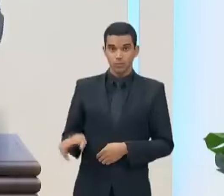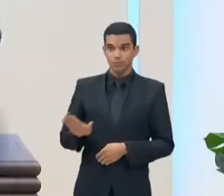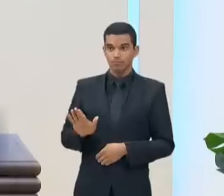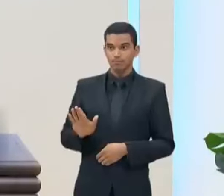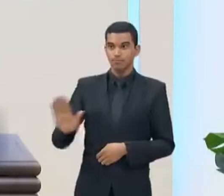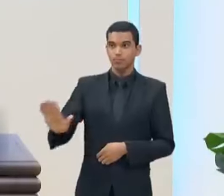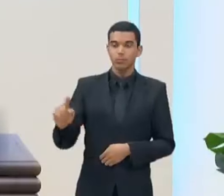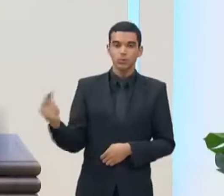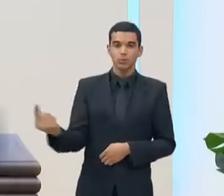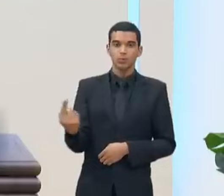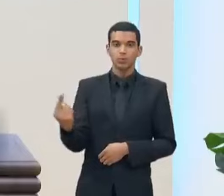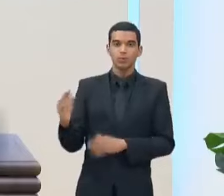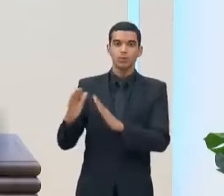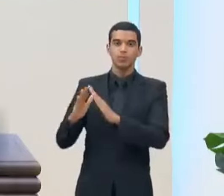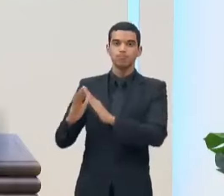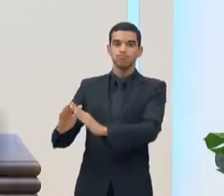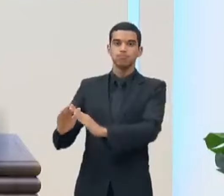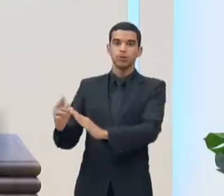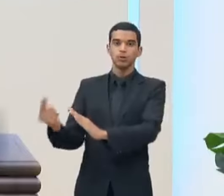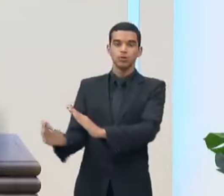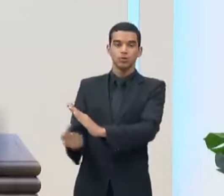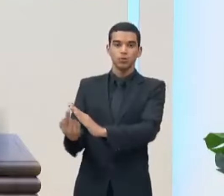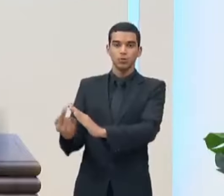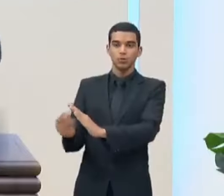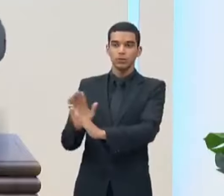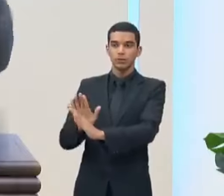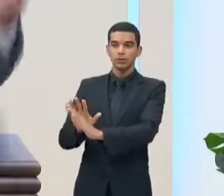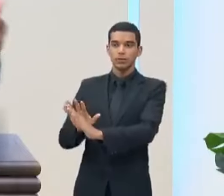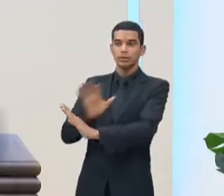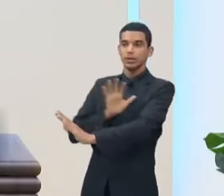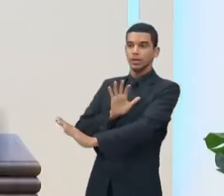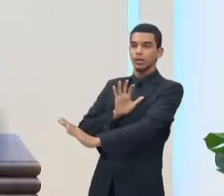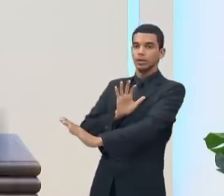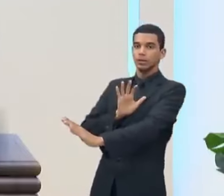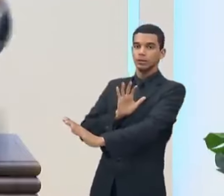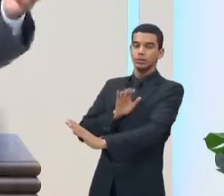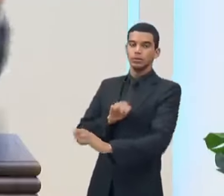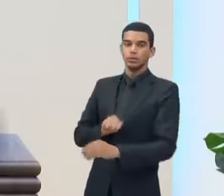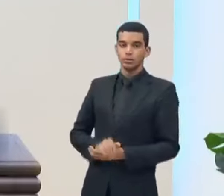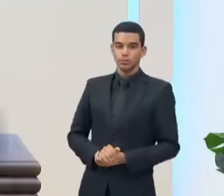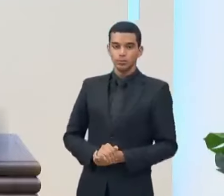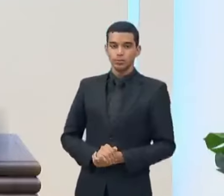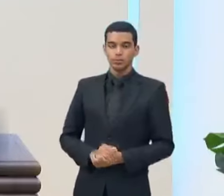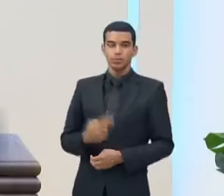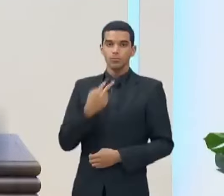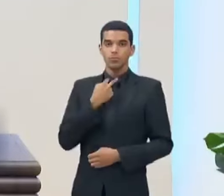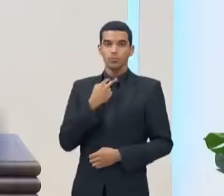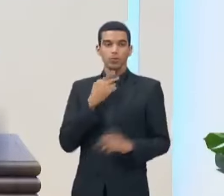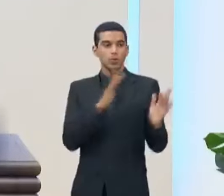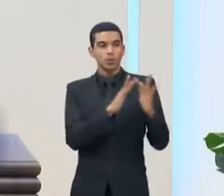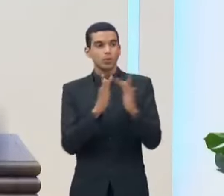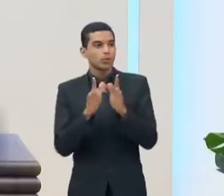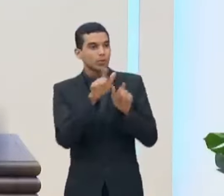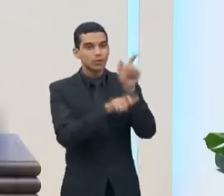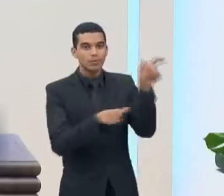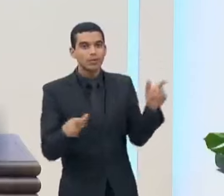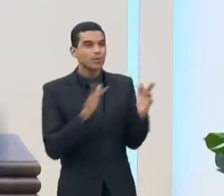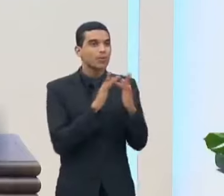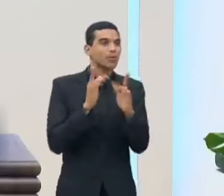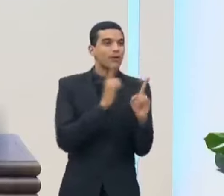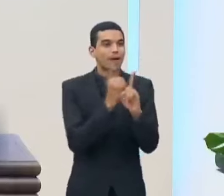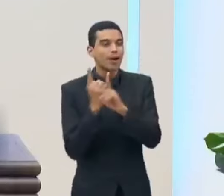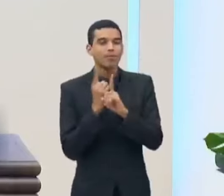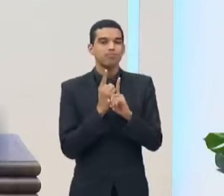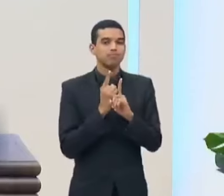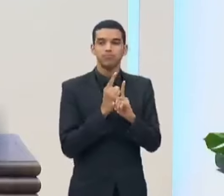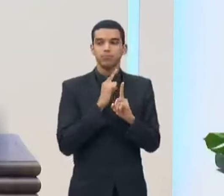habitaria só, ficaria segregado, fora do relacionamento interpessoal.